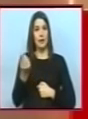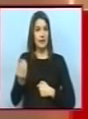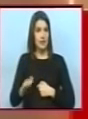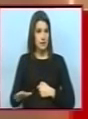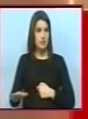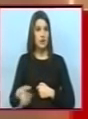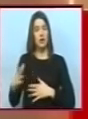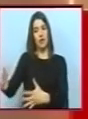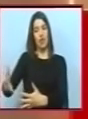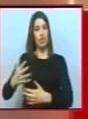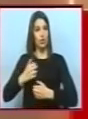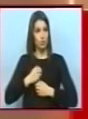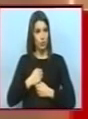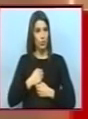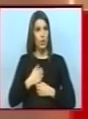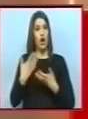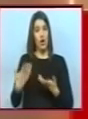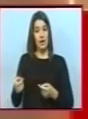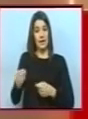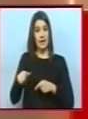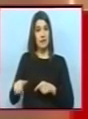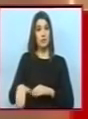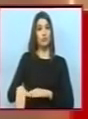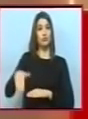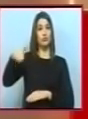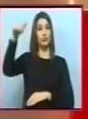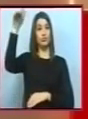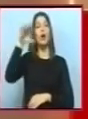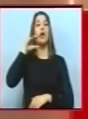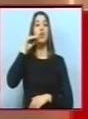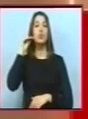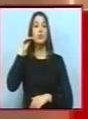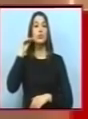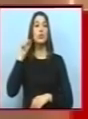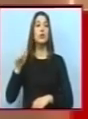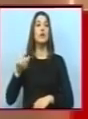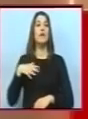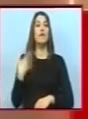e que essa criança, hoje adulta, se tinha tornado,